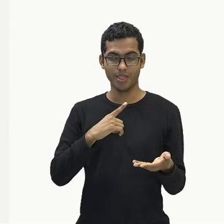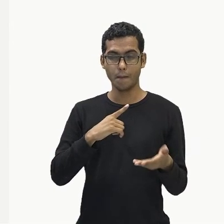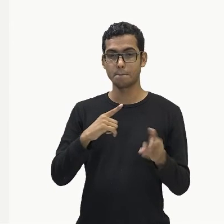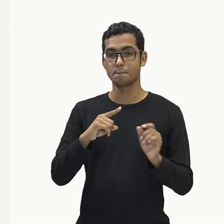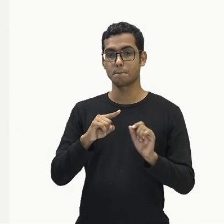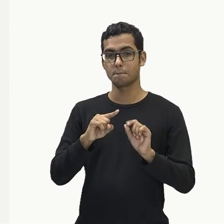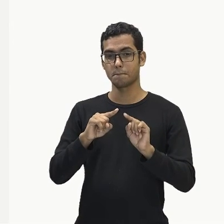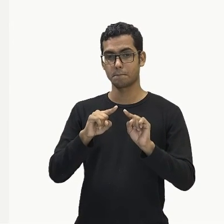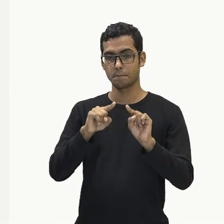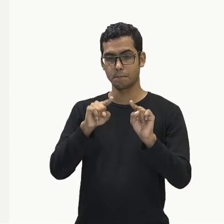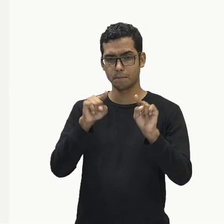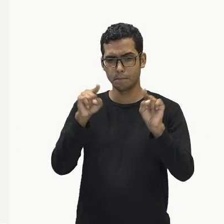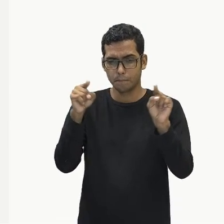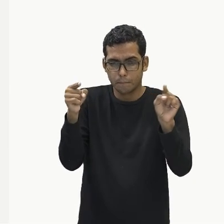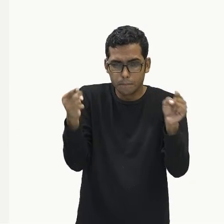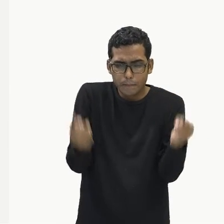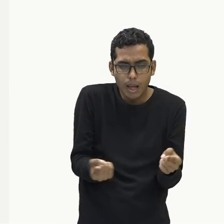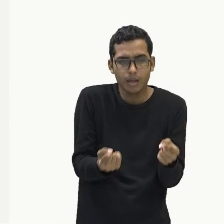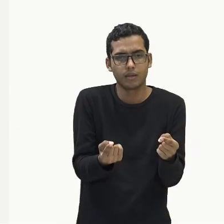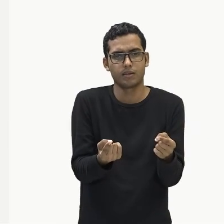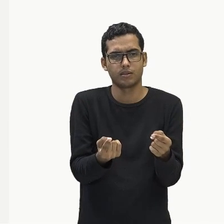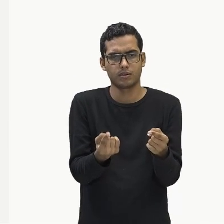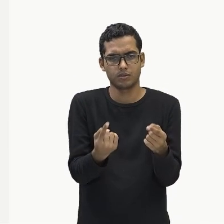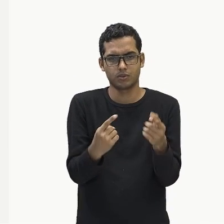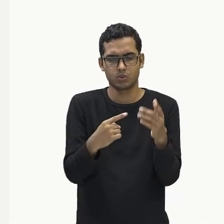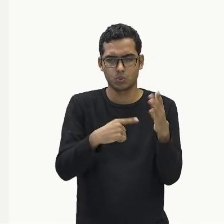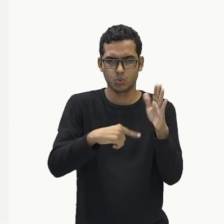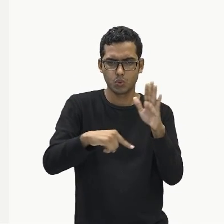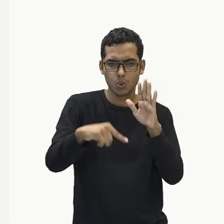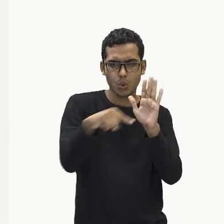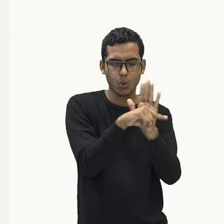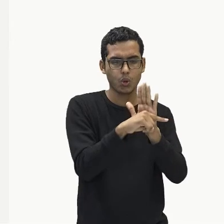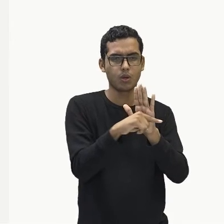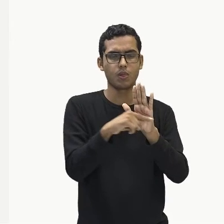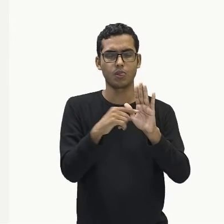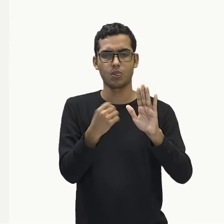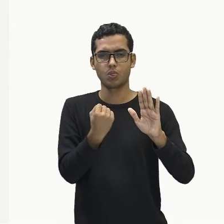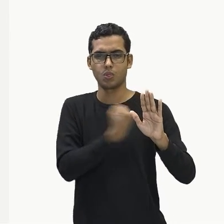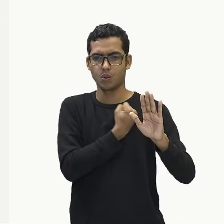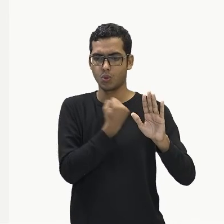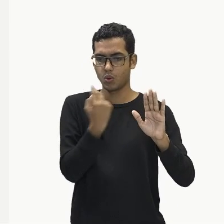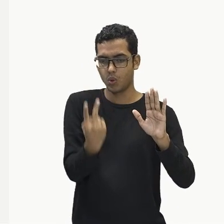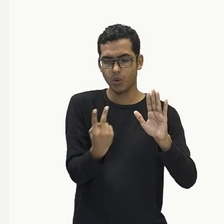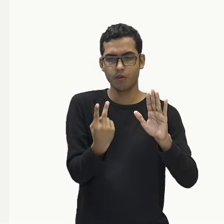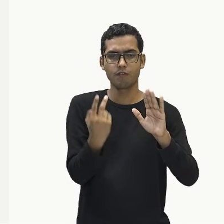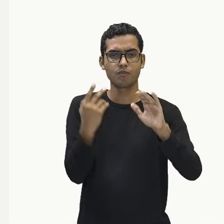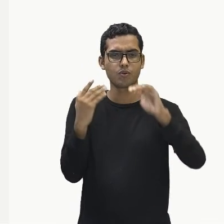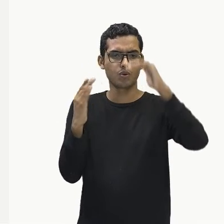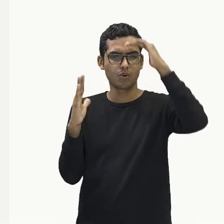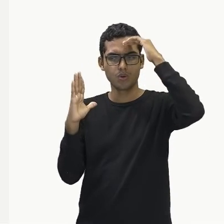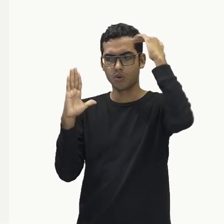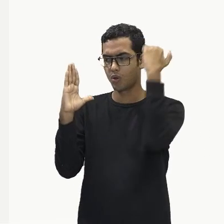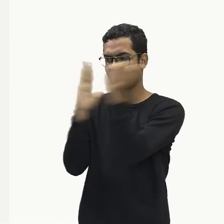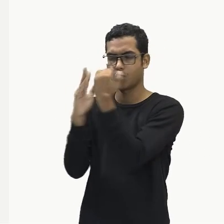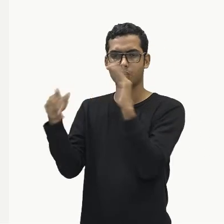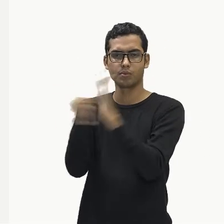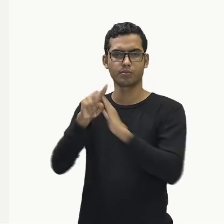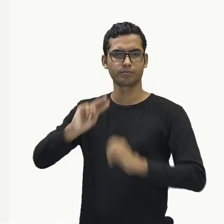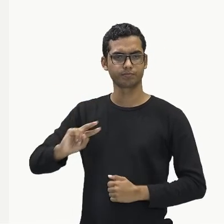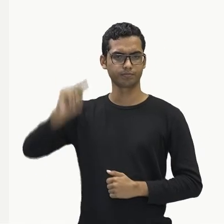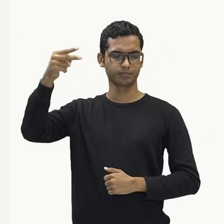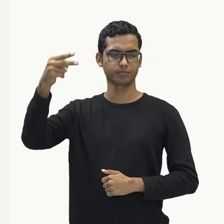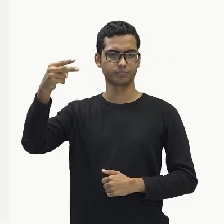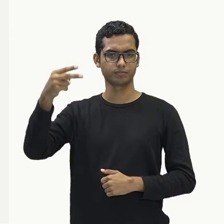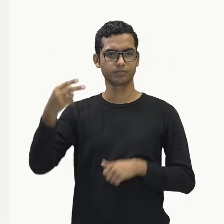que tanto o sinal quanto o número, eles vão obedecer ao expoente.